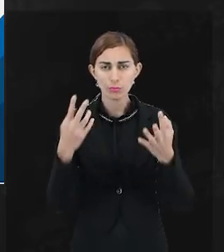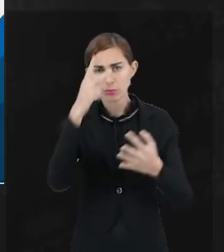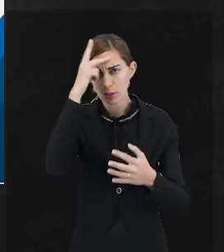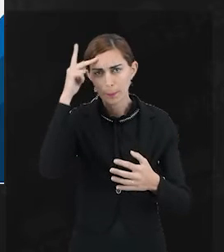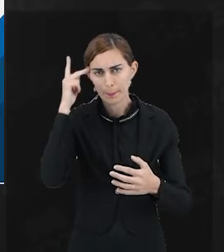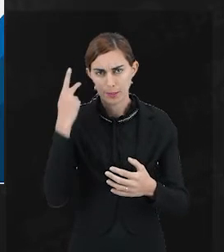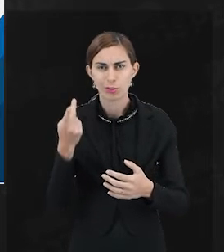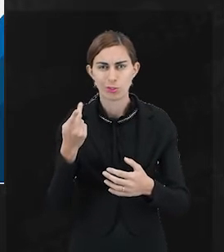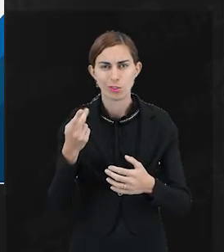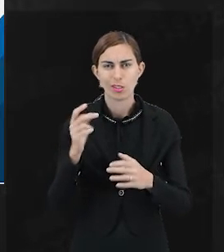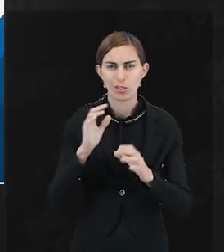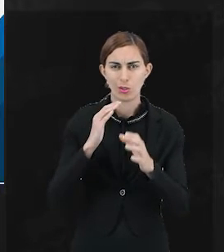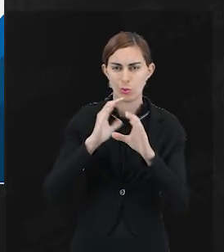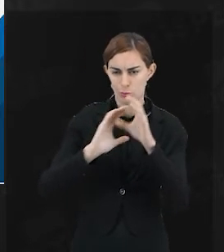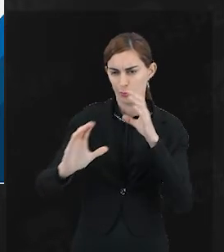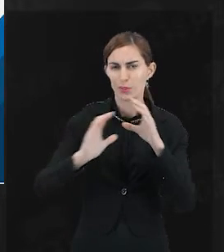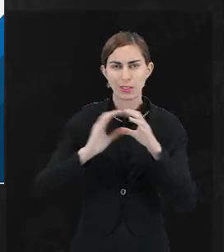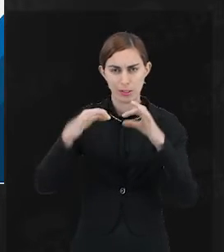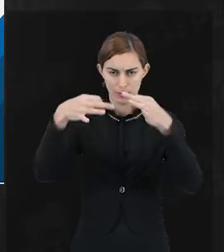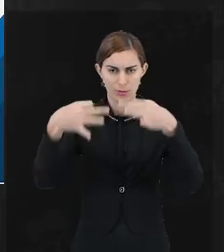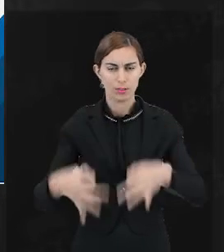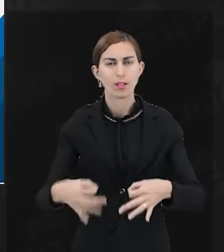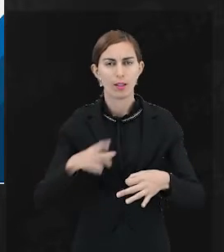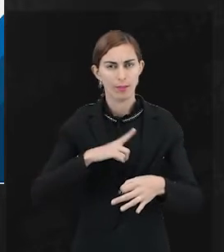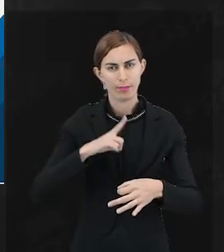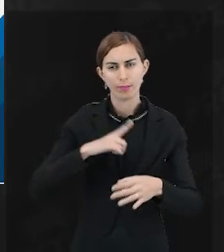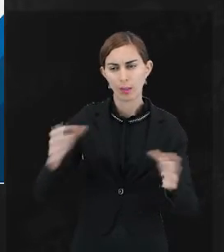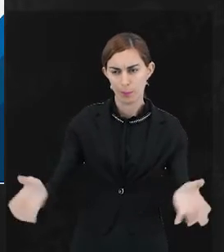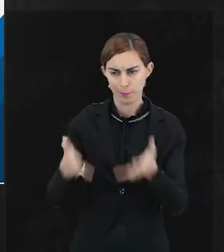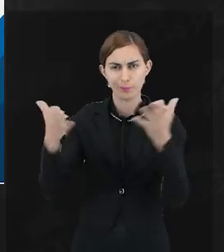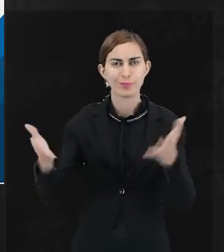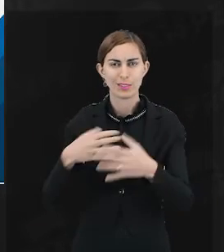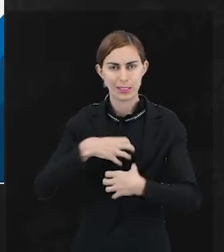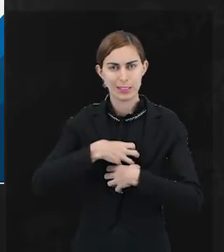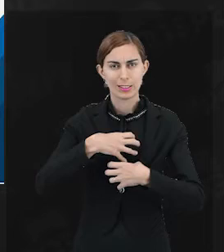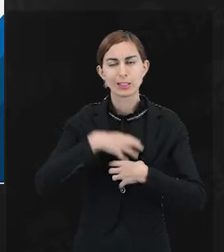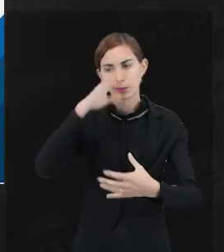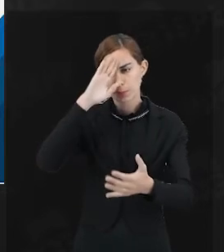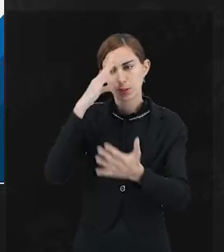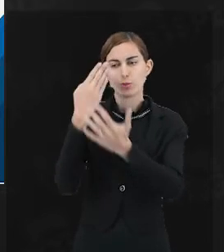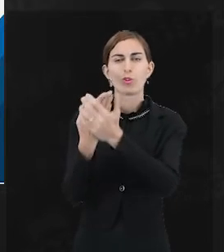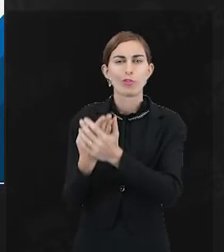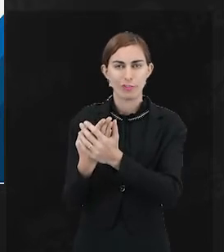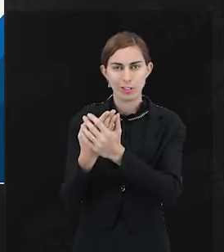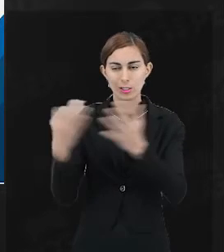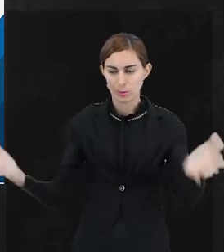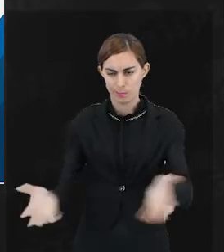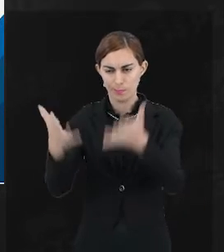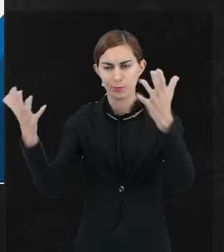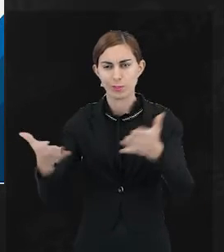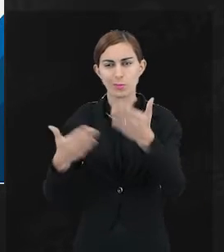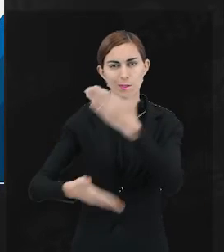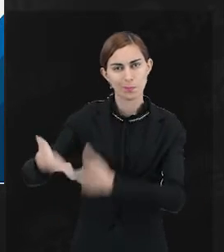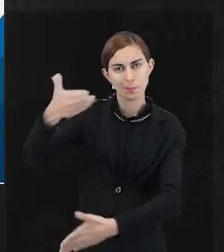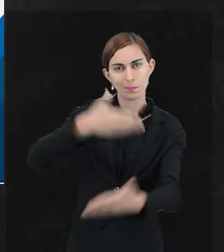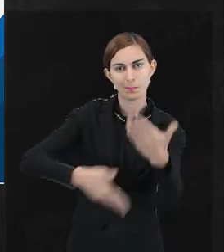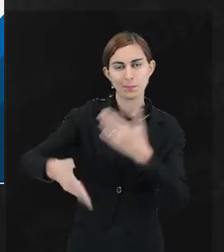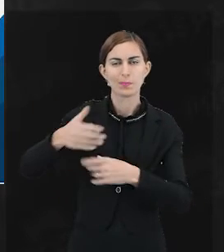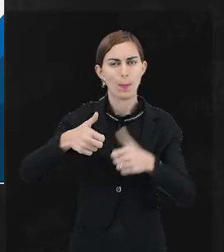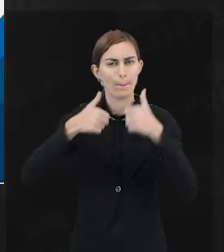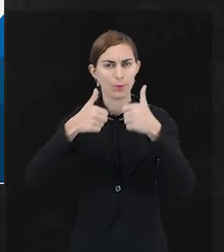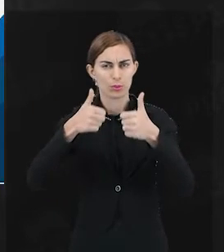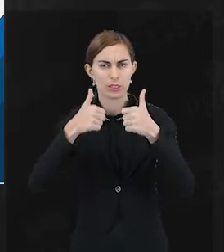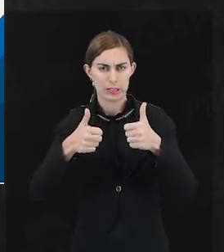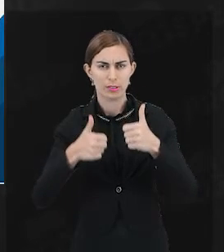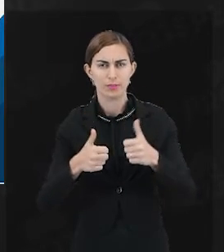adota esse estilo de comunicação assertivo, ela tende a provocar nos outros sentimentos de confiança, estimulando uma interação mais